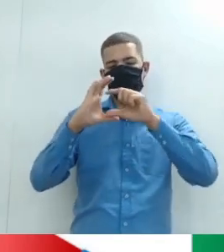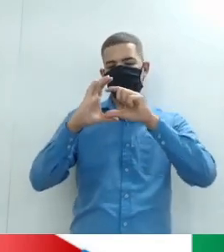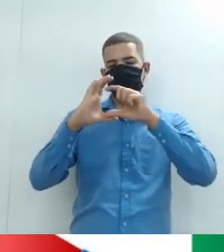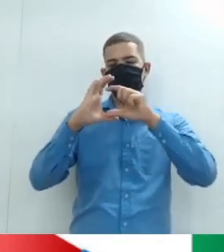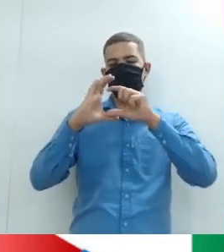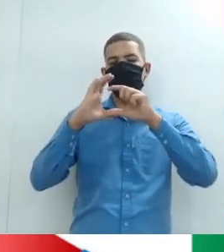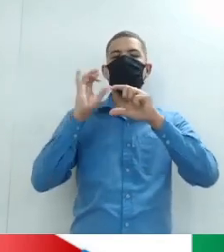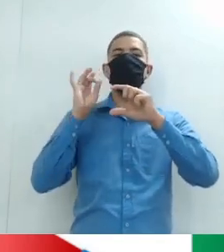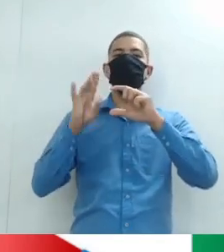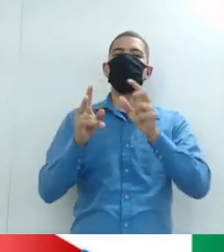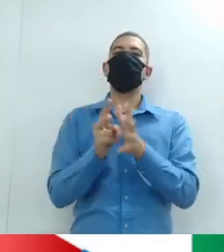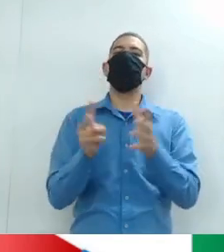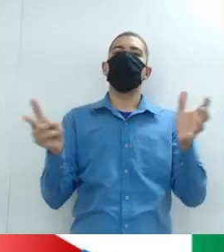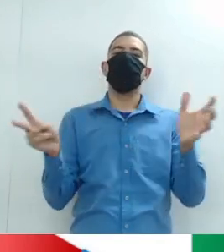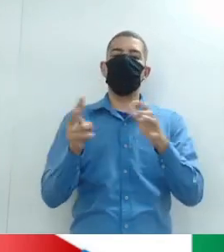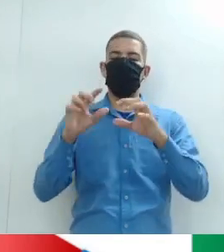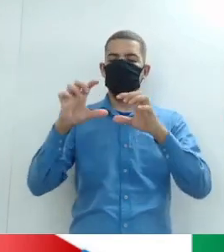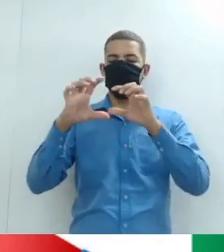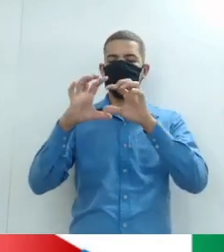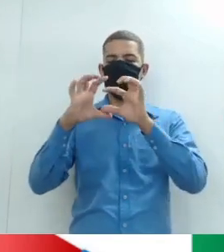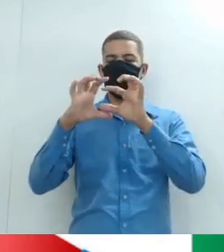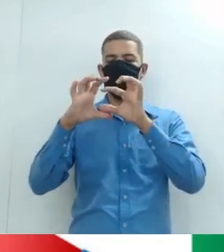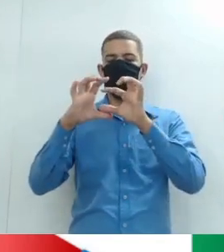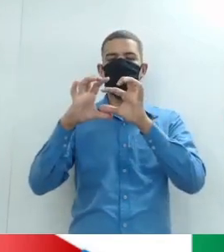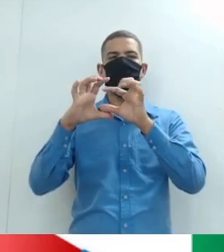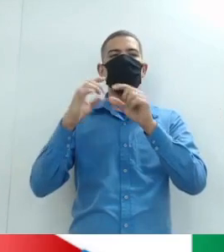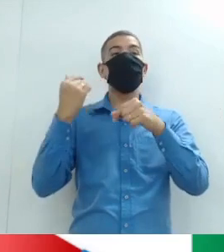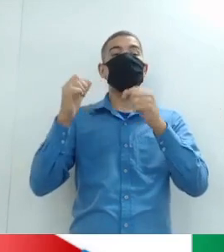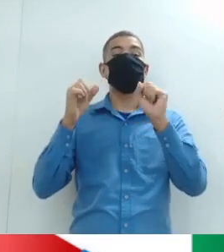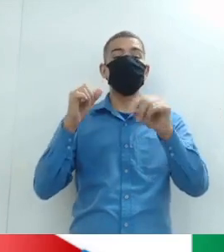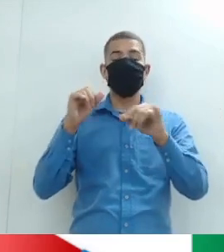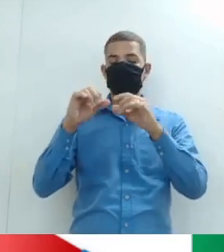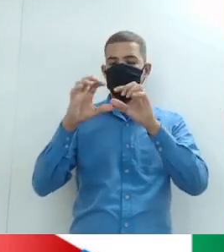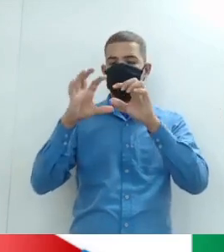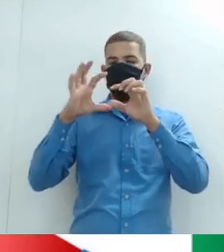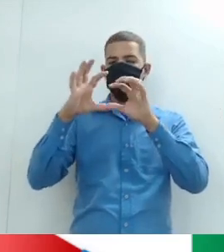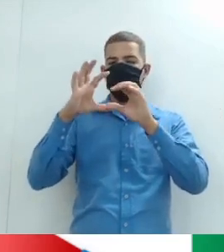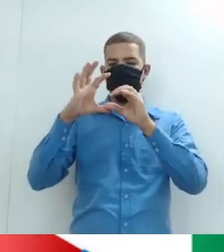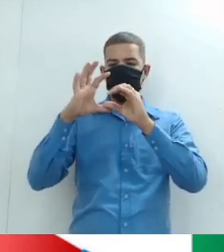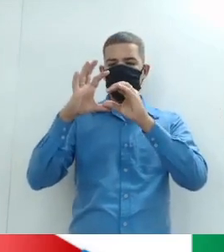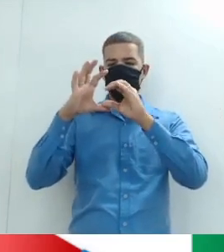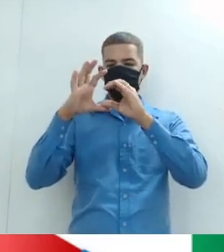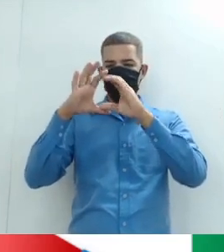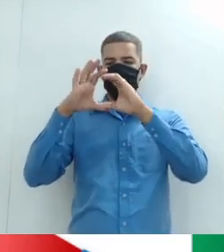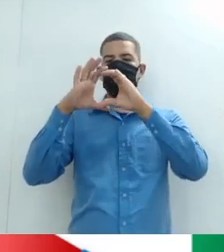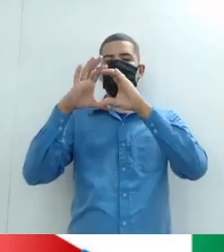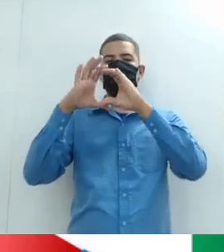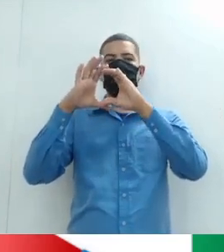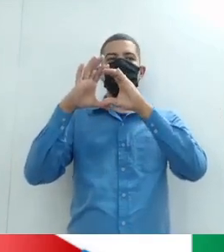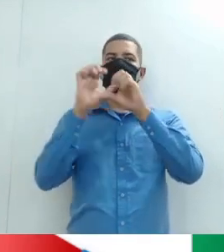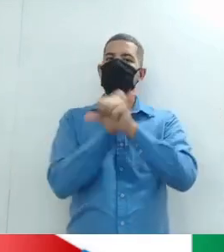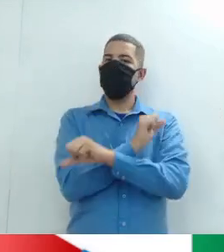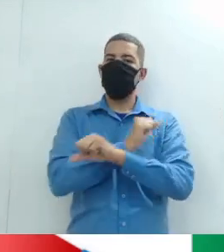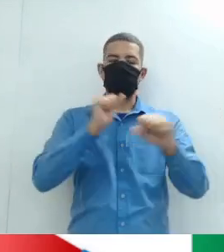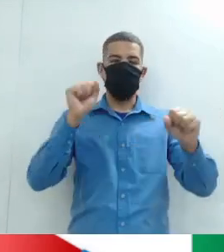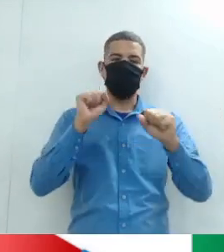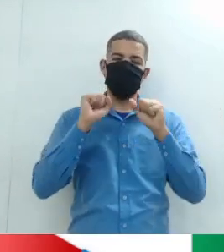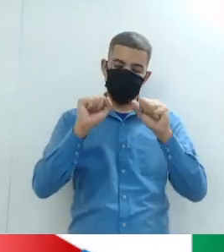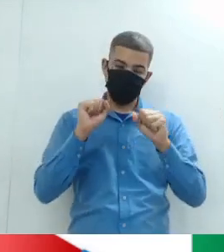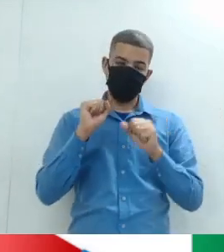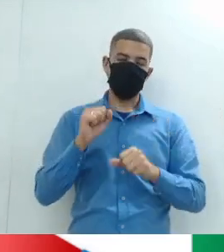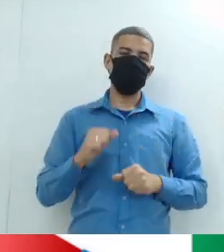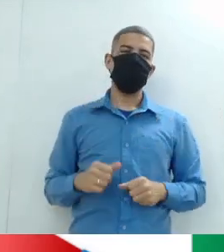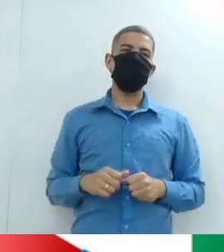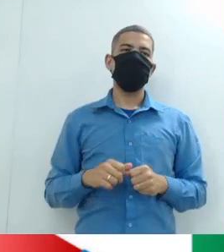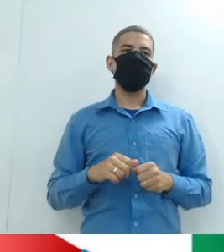colocar no congelador, ela vai implodir, porque congelado vai aumentar o volume. Não esquece disso. Então